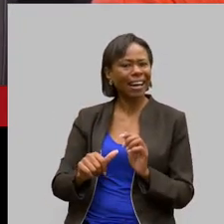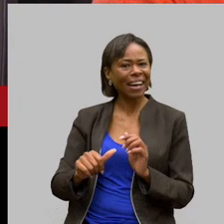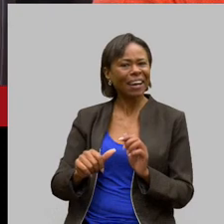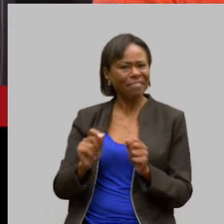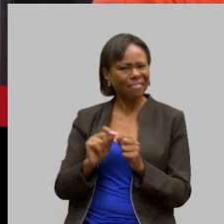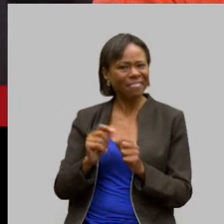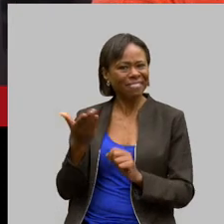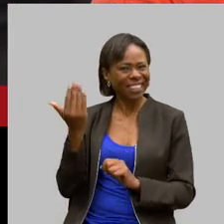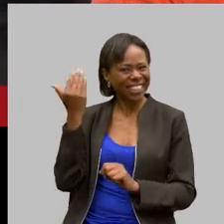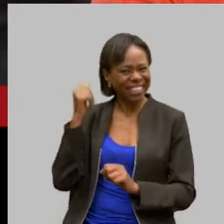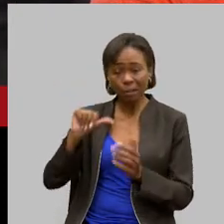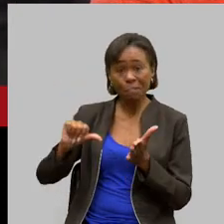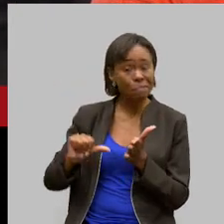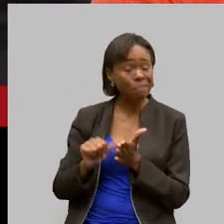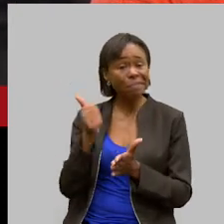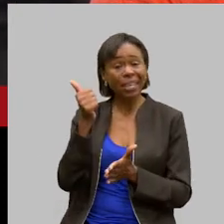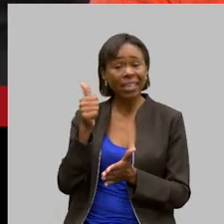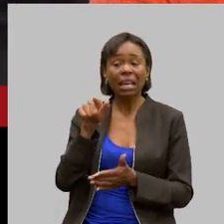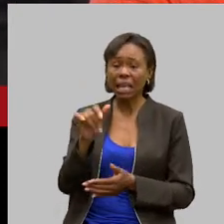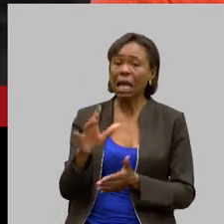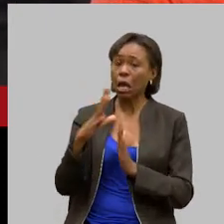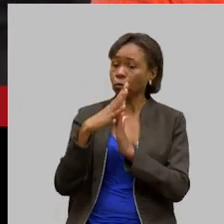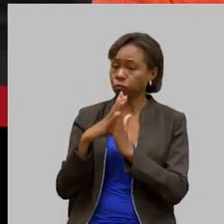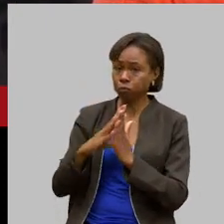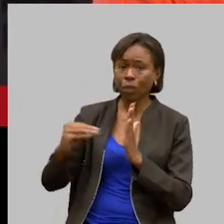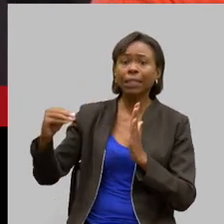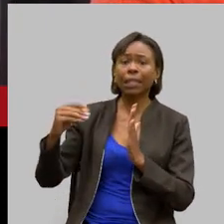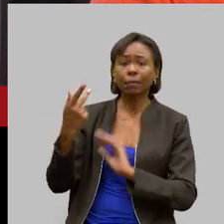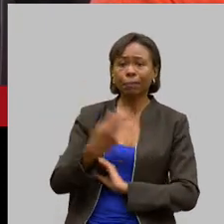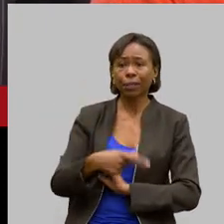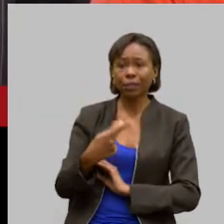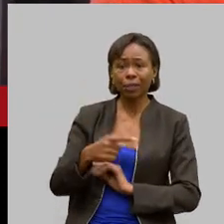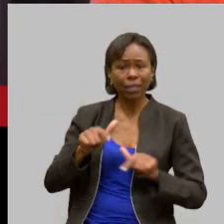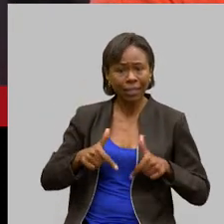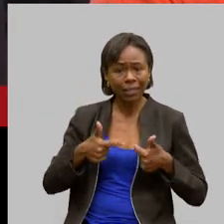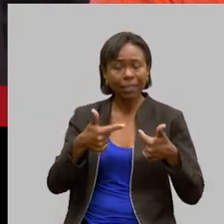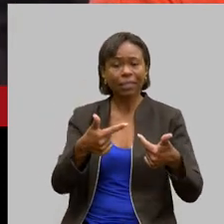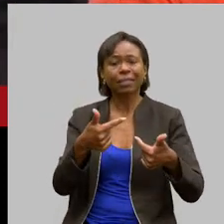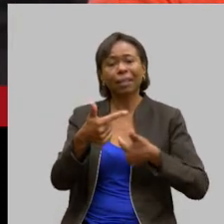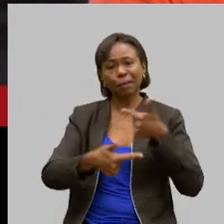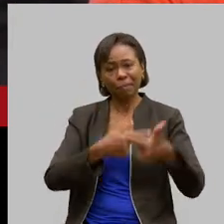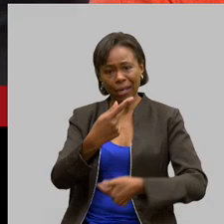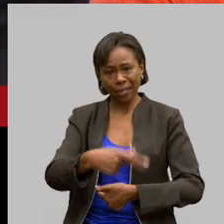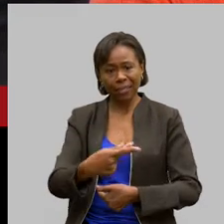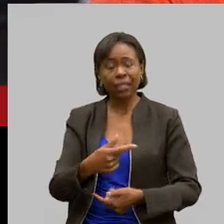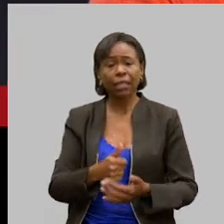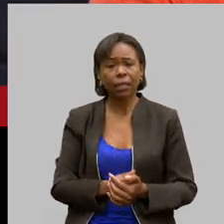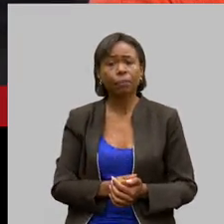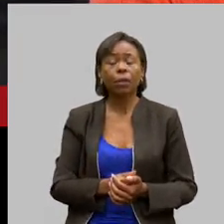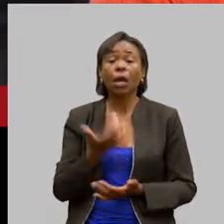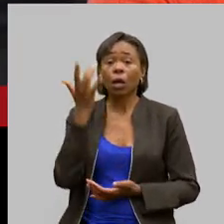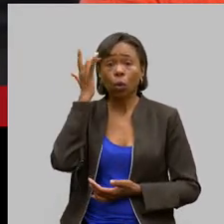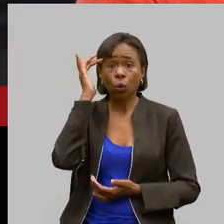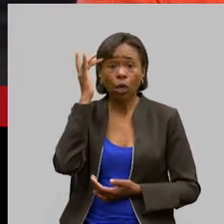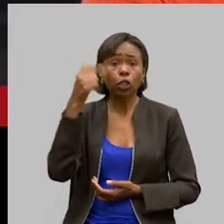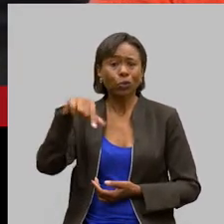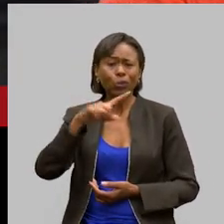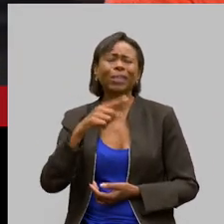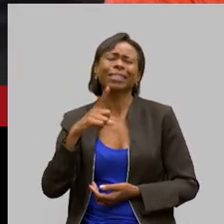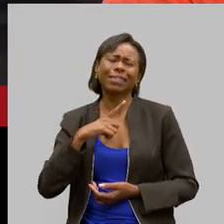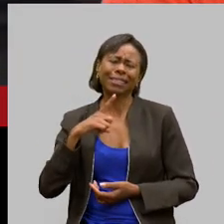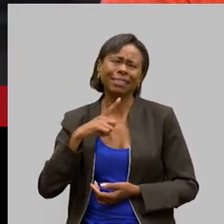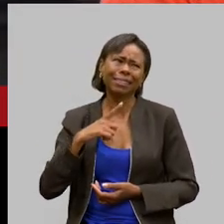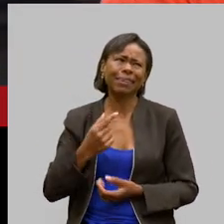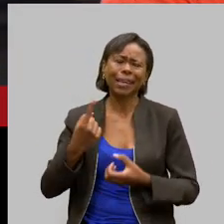surgido para nós como um exemplo uma referência paraa Nossa atuação parlamentar aqui e eu acho que quando a gente tem um estado tão diverso tão